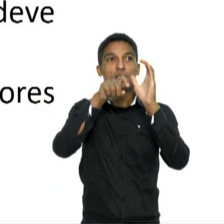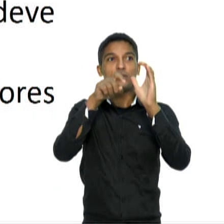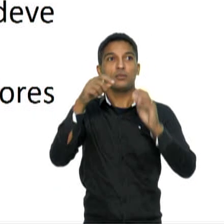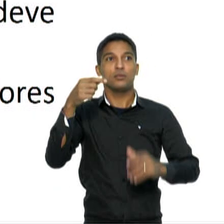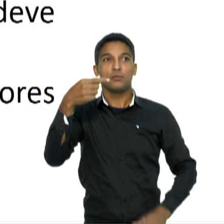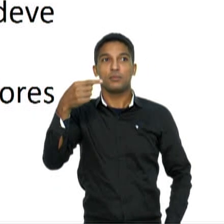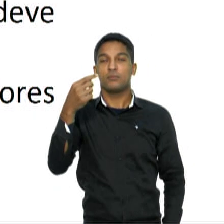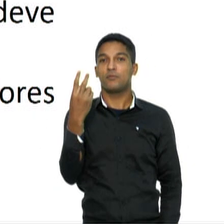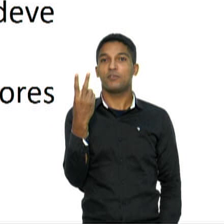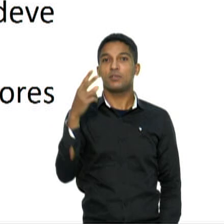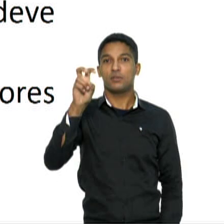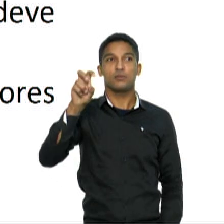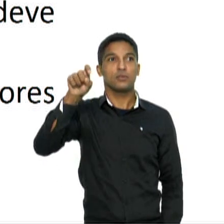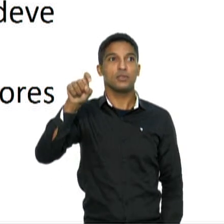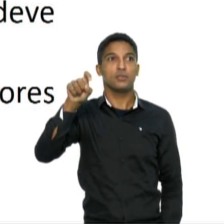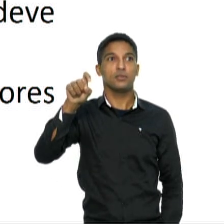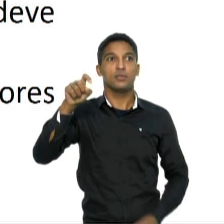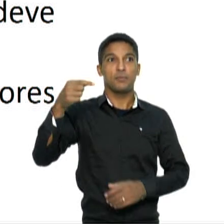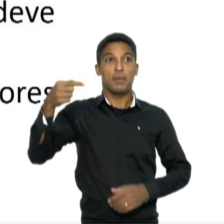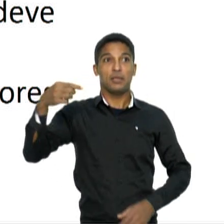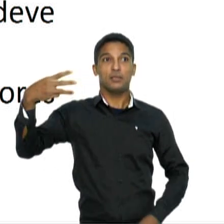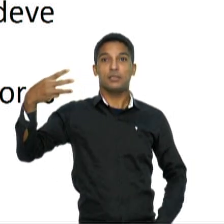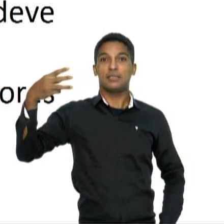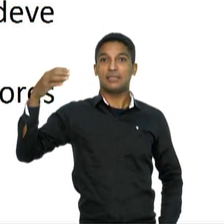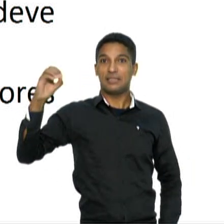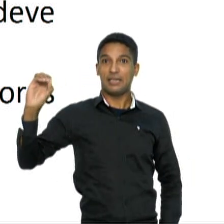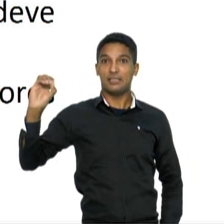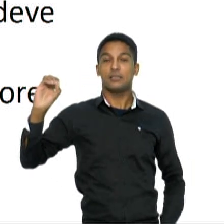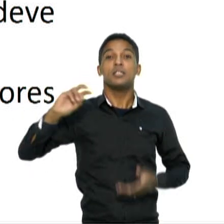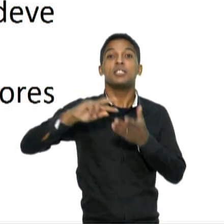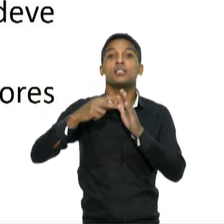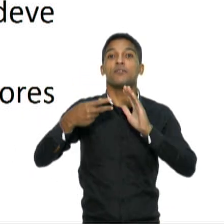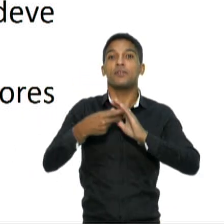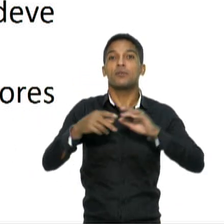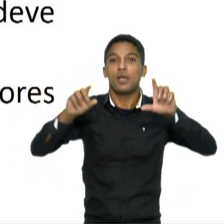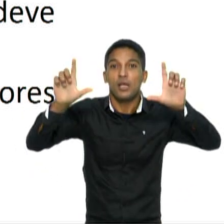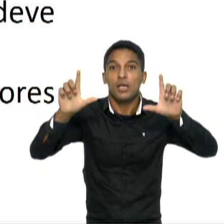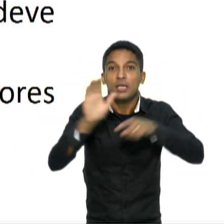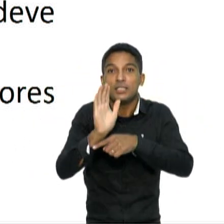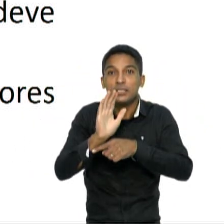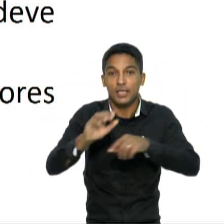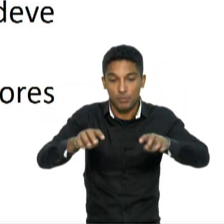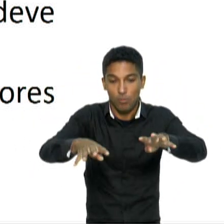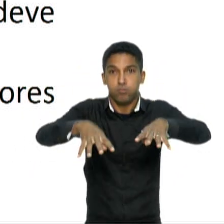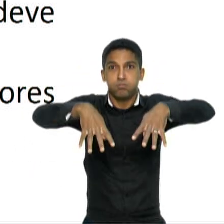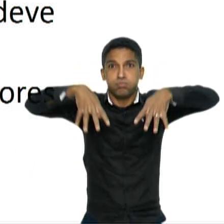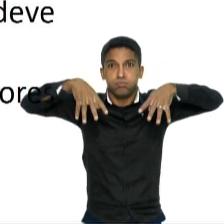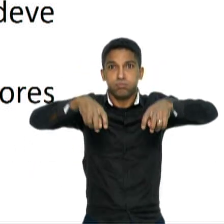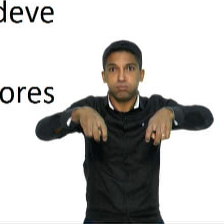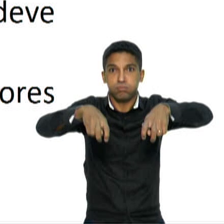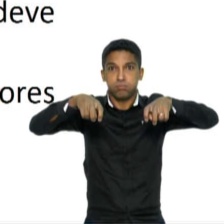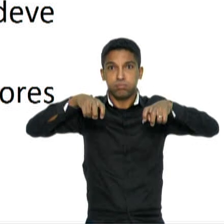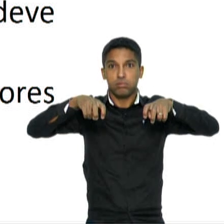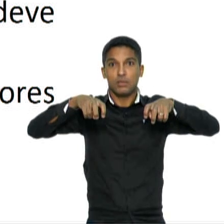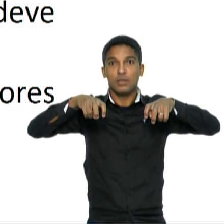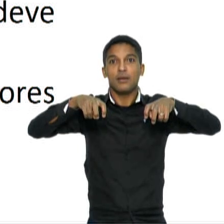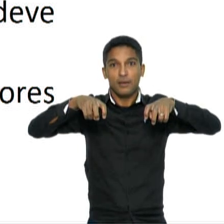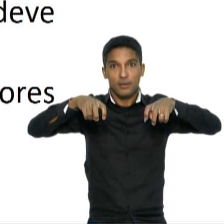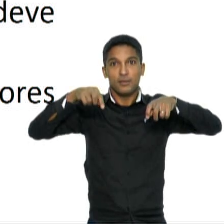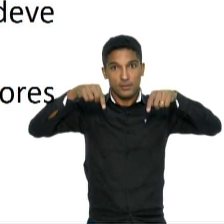300 representa o lucro, né, de uma sessão de cinema em função do número de espectadores x,